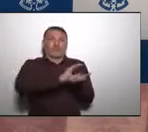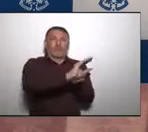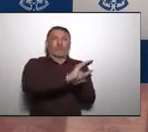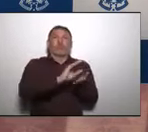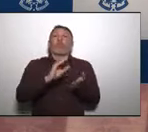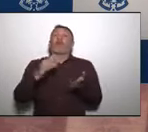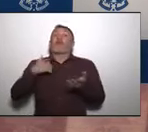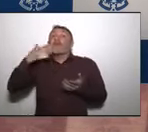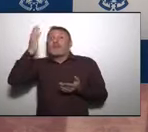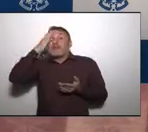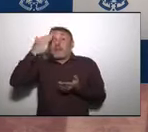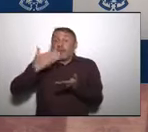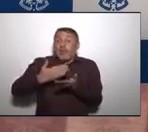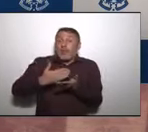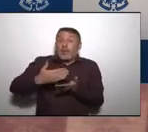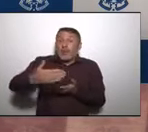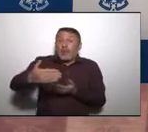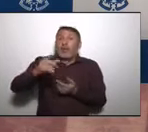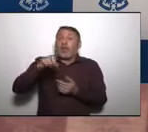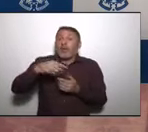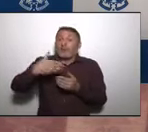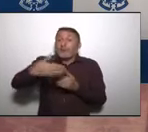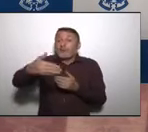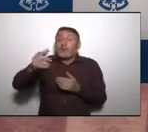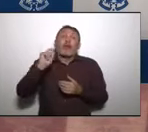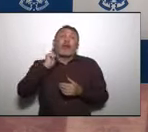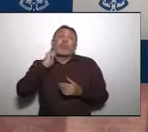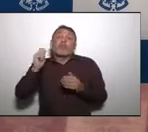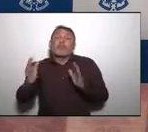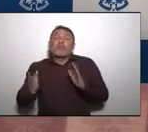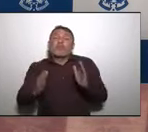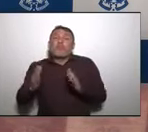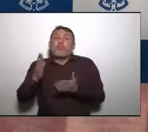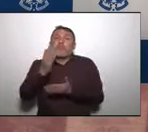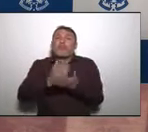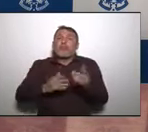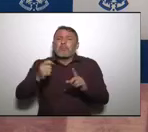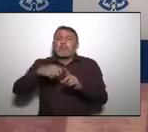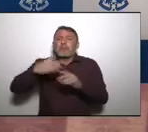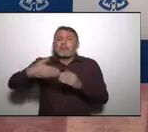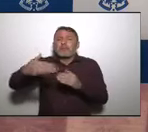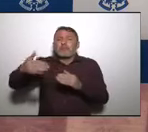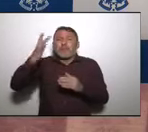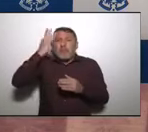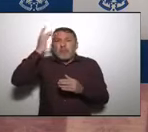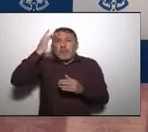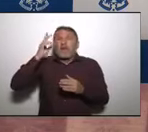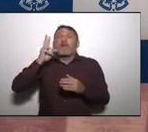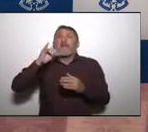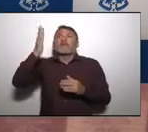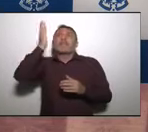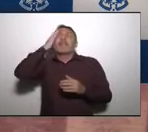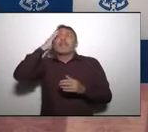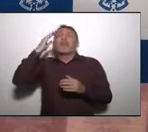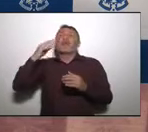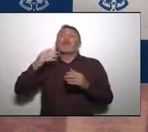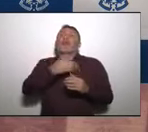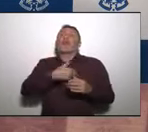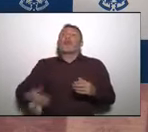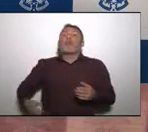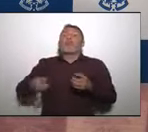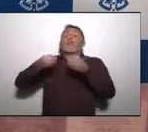de fato o impacto da pandemia na receita do Estado. Mas o governo federal estima que vai ser